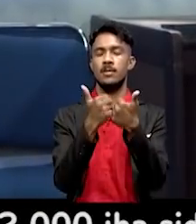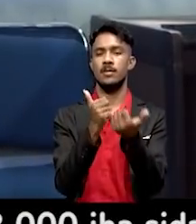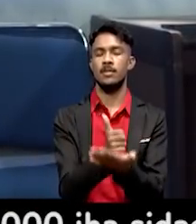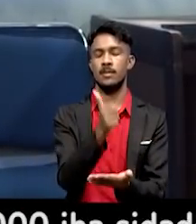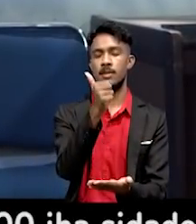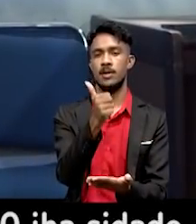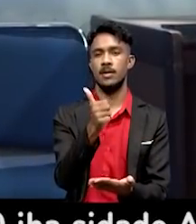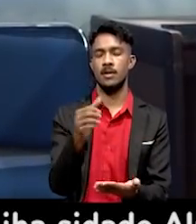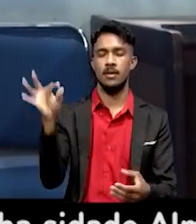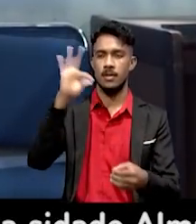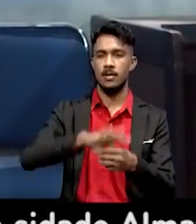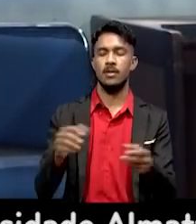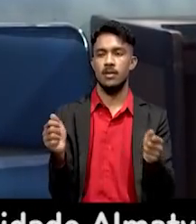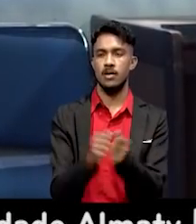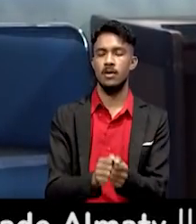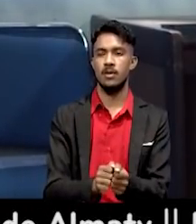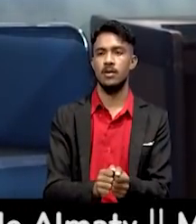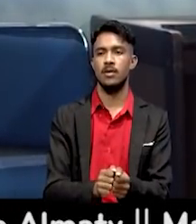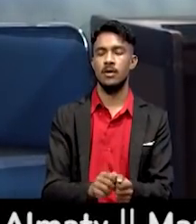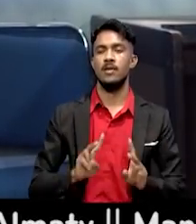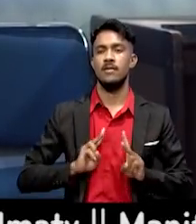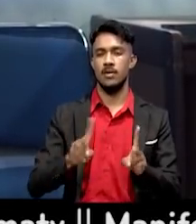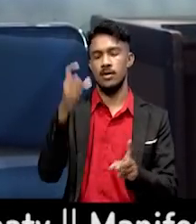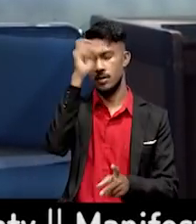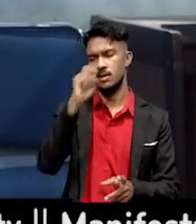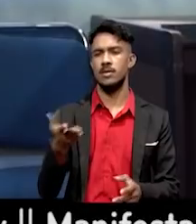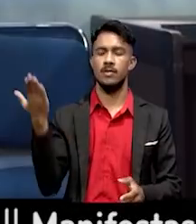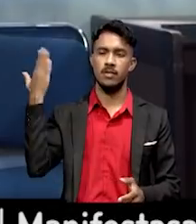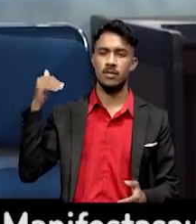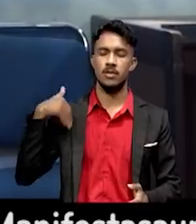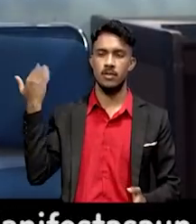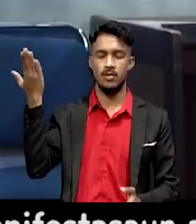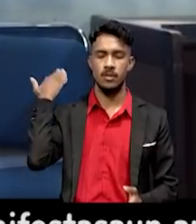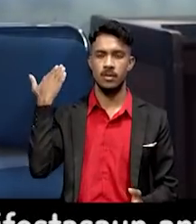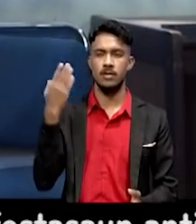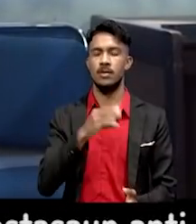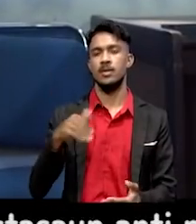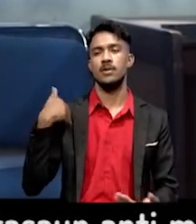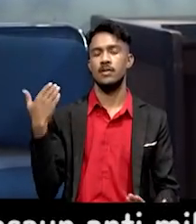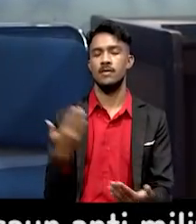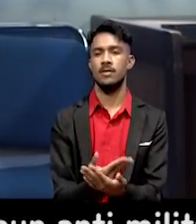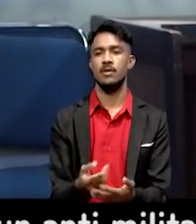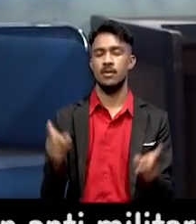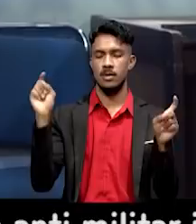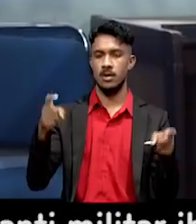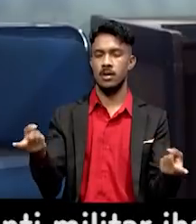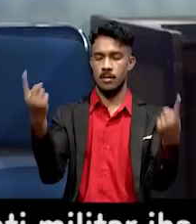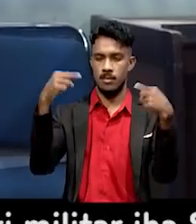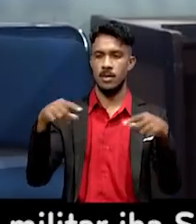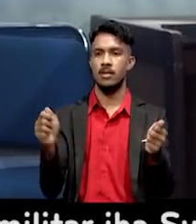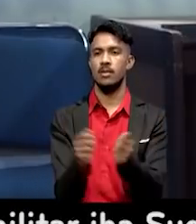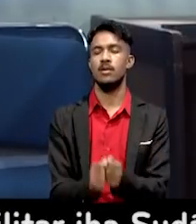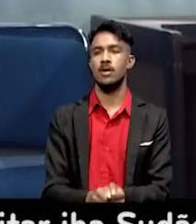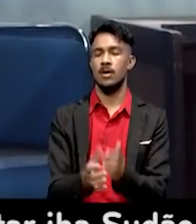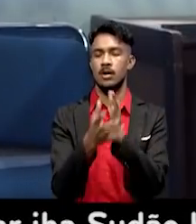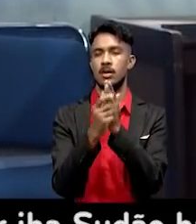a tu compete ho geração tua geração fã né tem que mais ho nível ida diferente